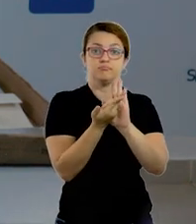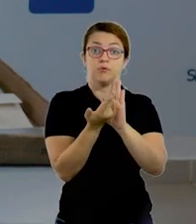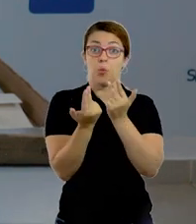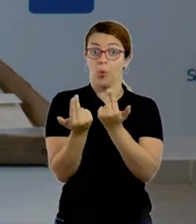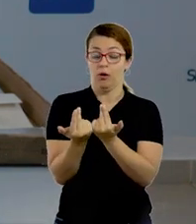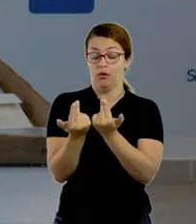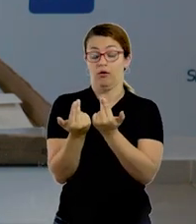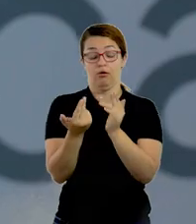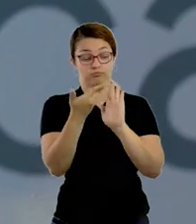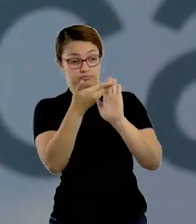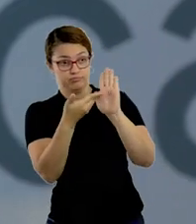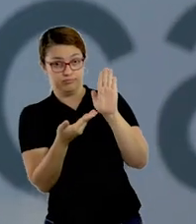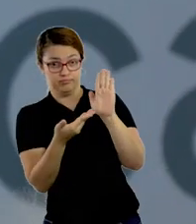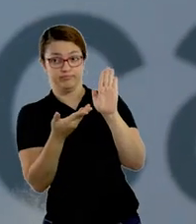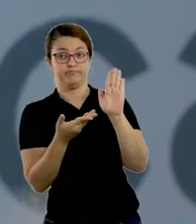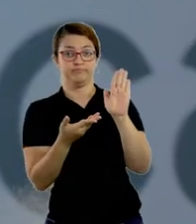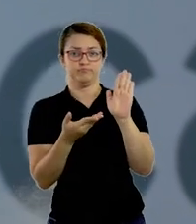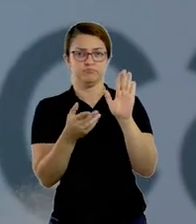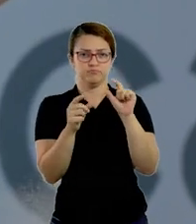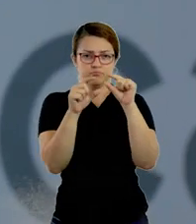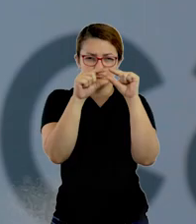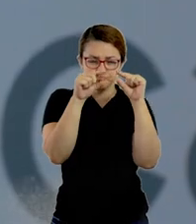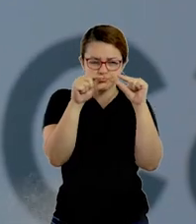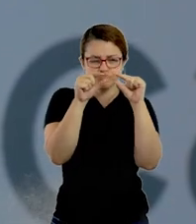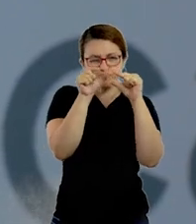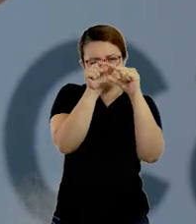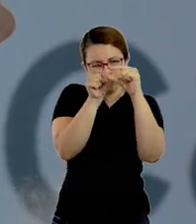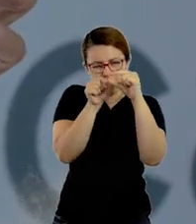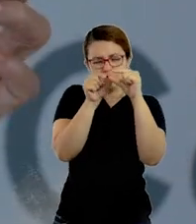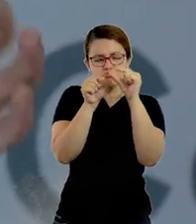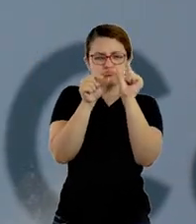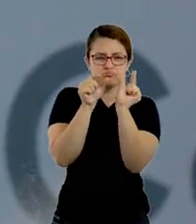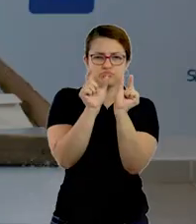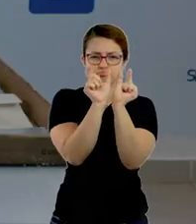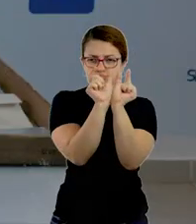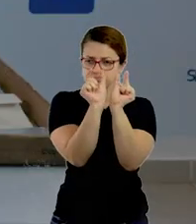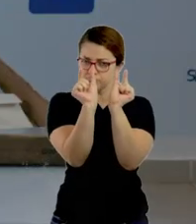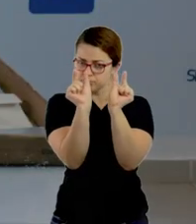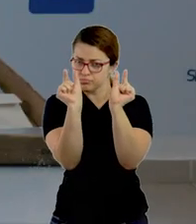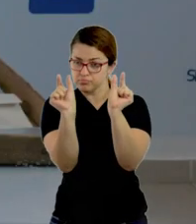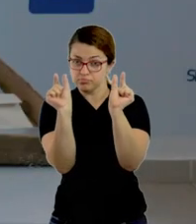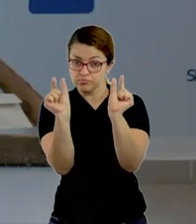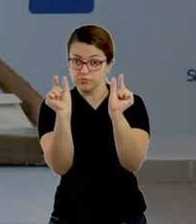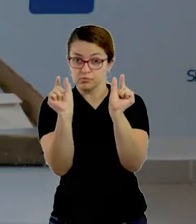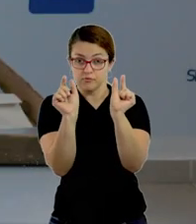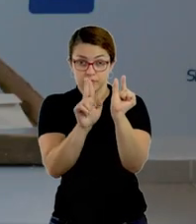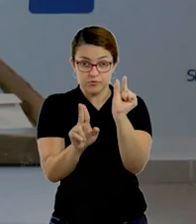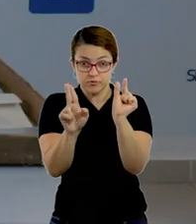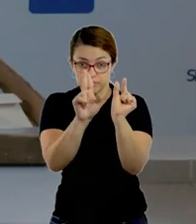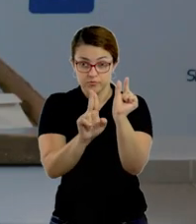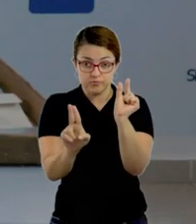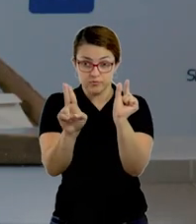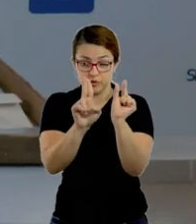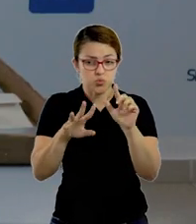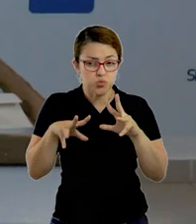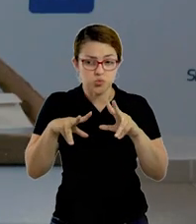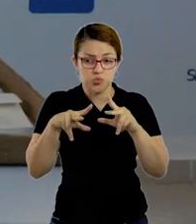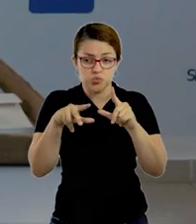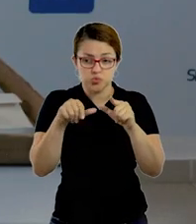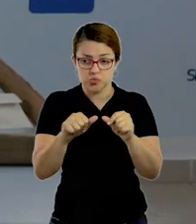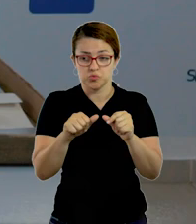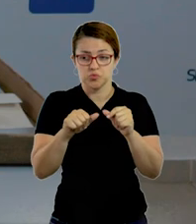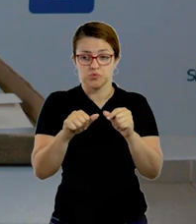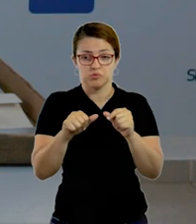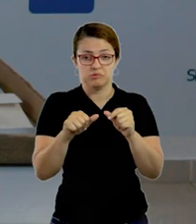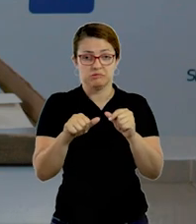assim, tá? Todas quadradinhas. Aí você vai precisar de um suporte para você colocar todas as